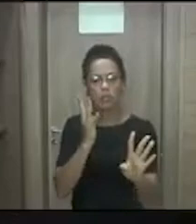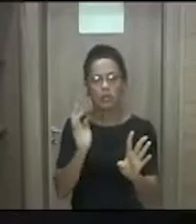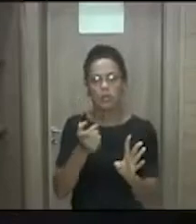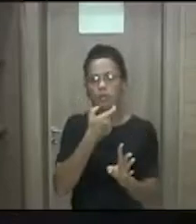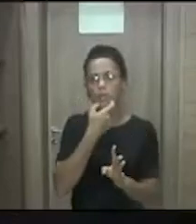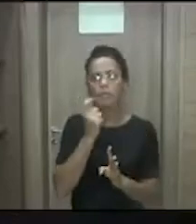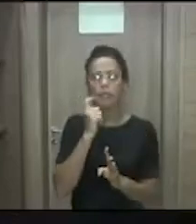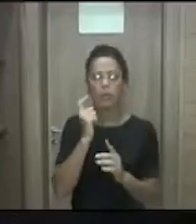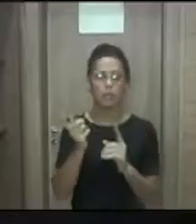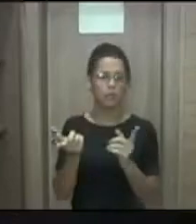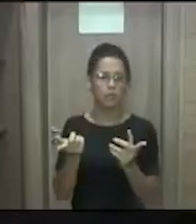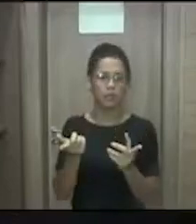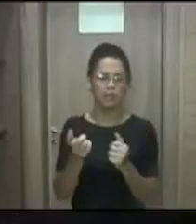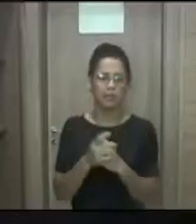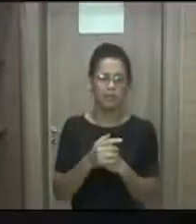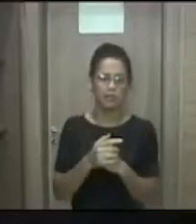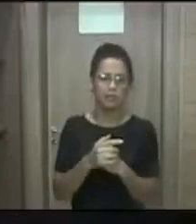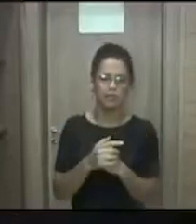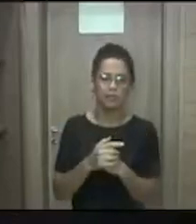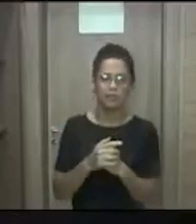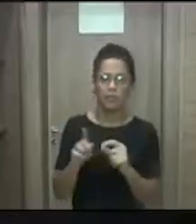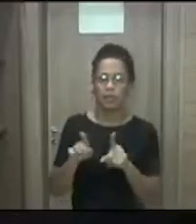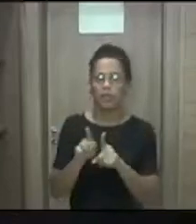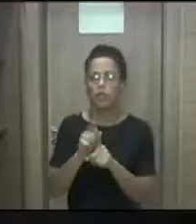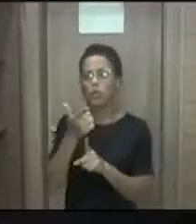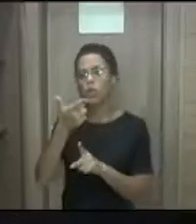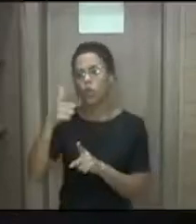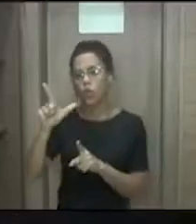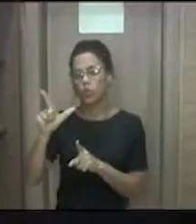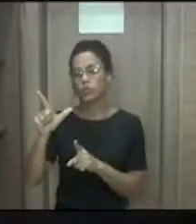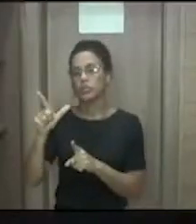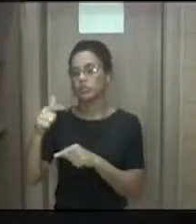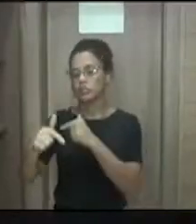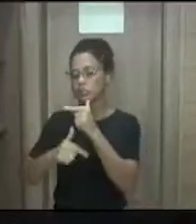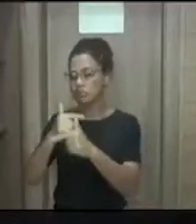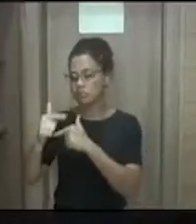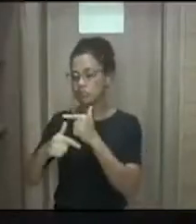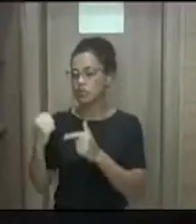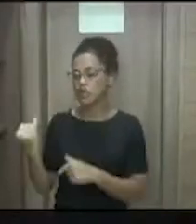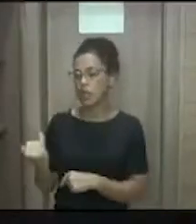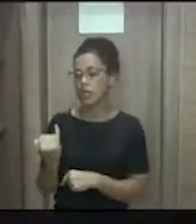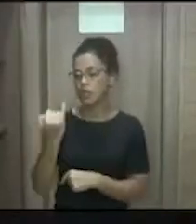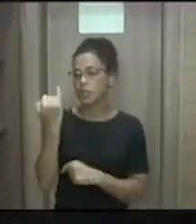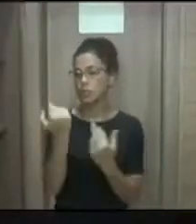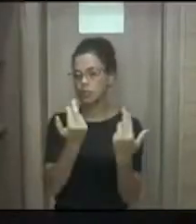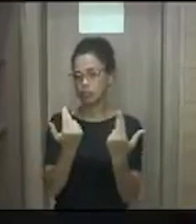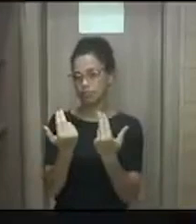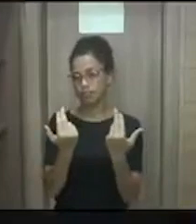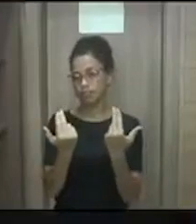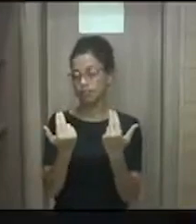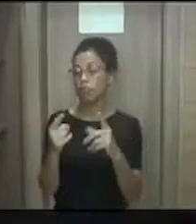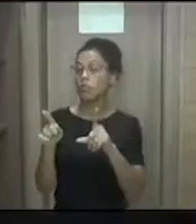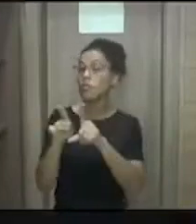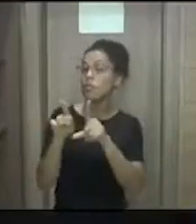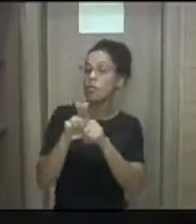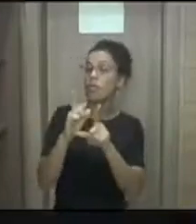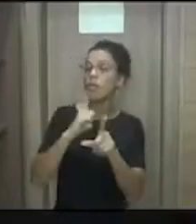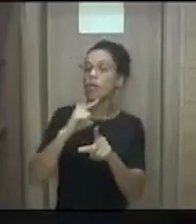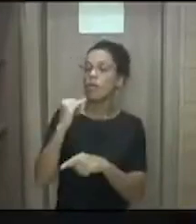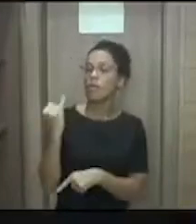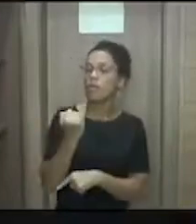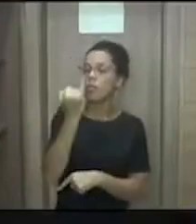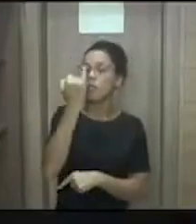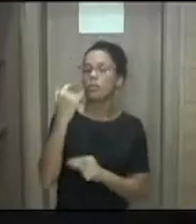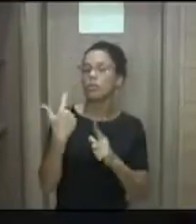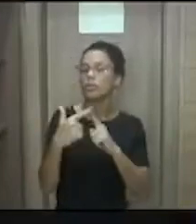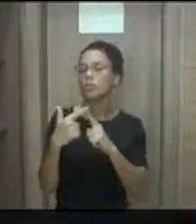né? Você tem uma série de outras demandas ali que são tão importantes quanto. Então, assim, é importante,